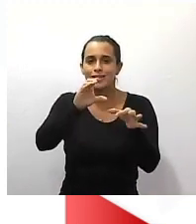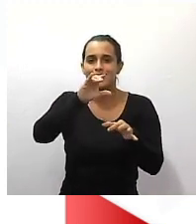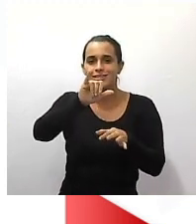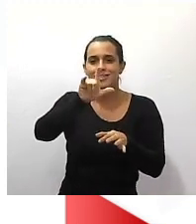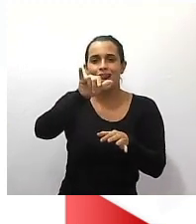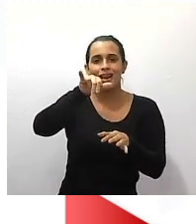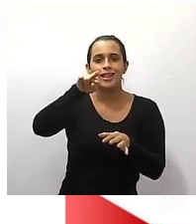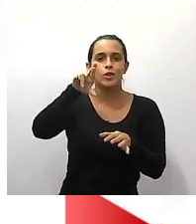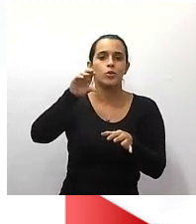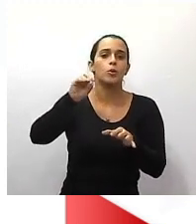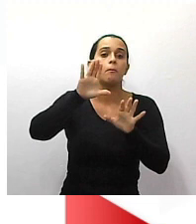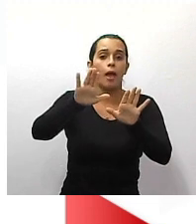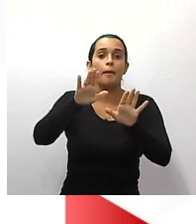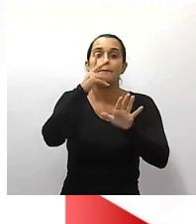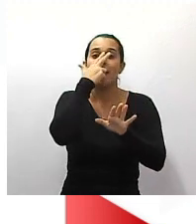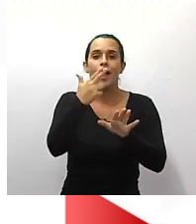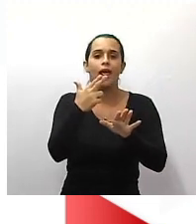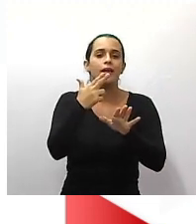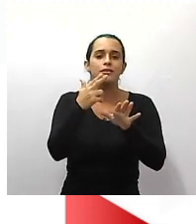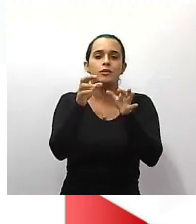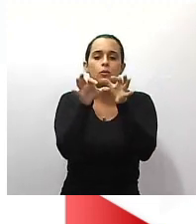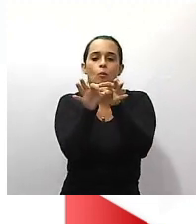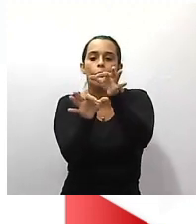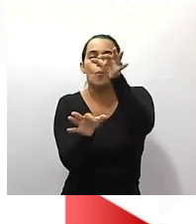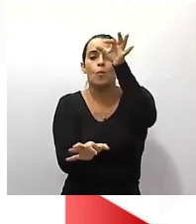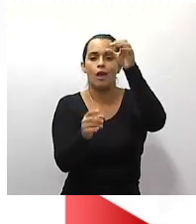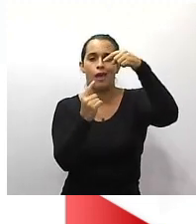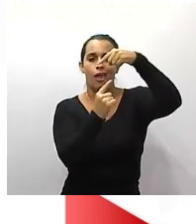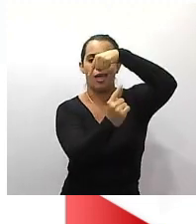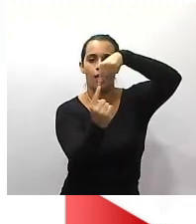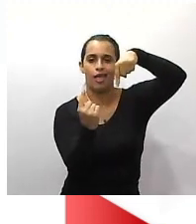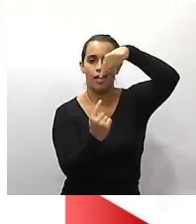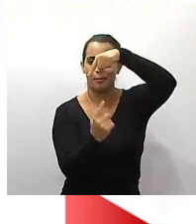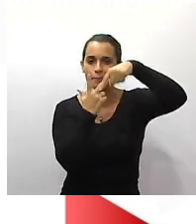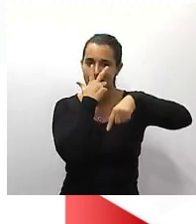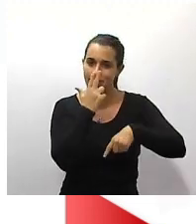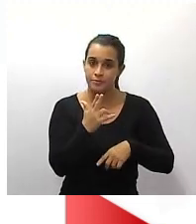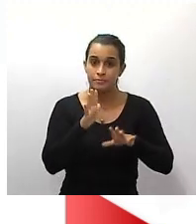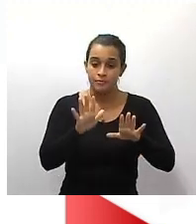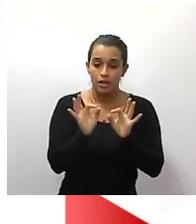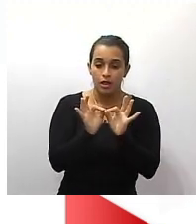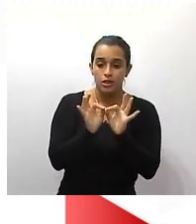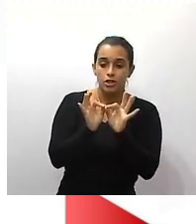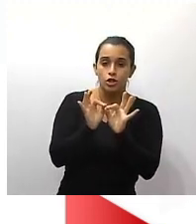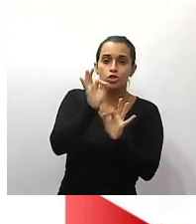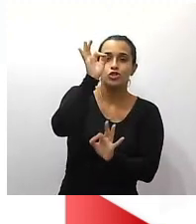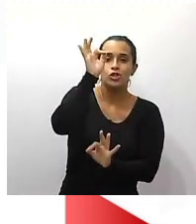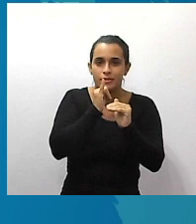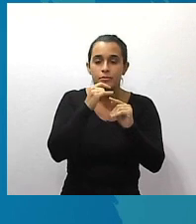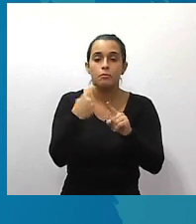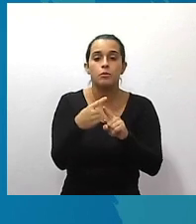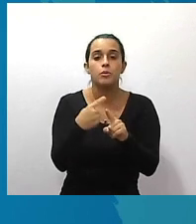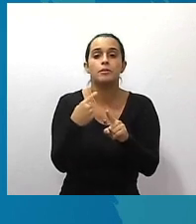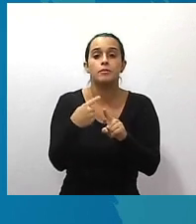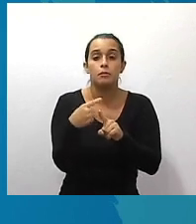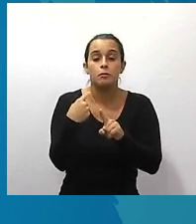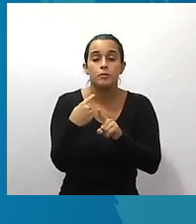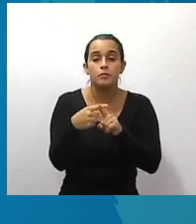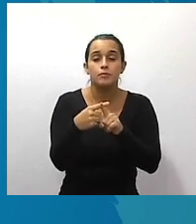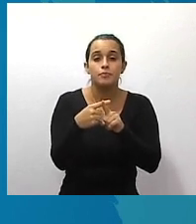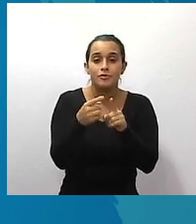uma tirinha muito crítica que eu achei interessante, vou trazer para a gente discutir. Preste atenção, o garotão aí está reclamando do